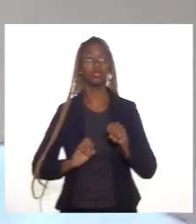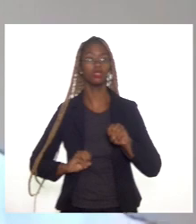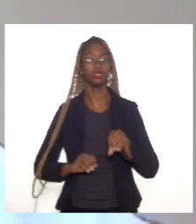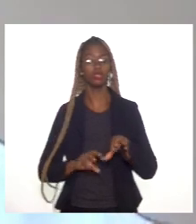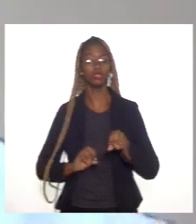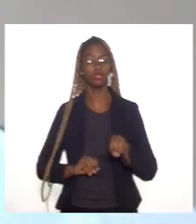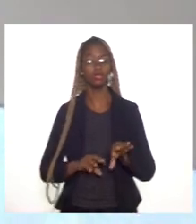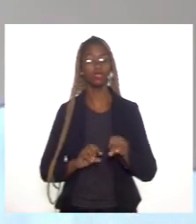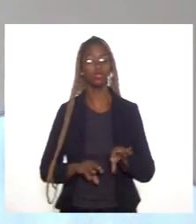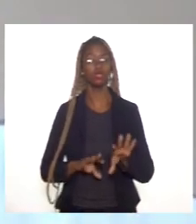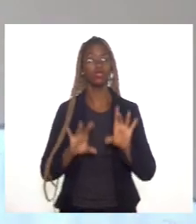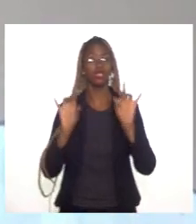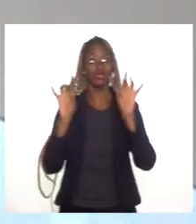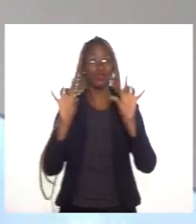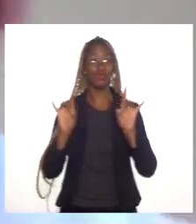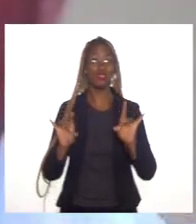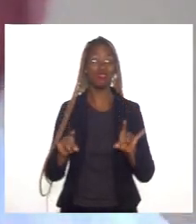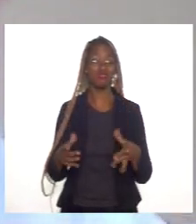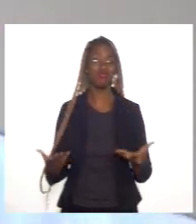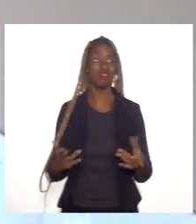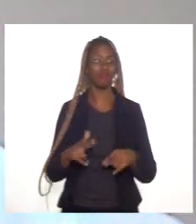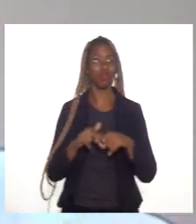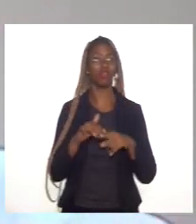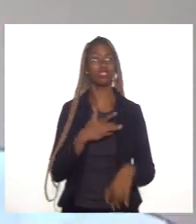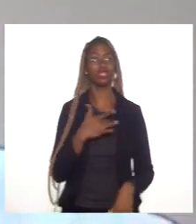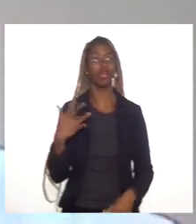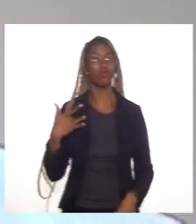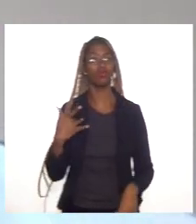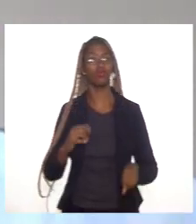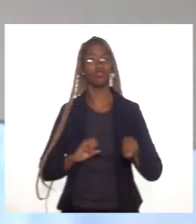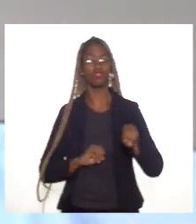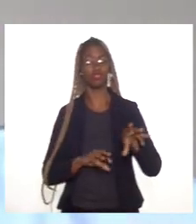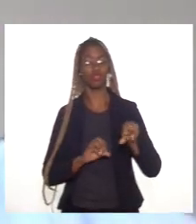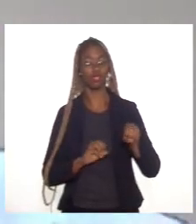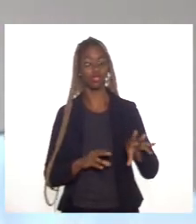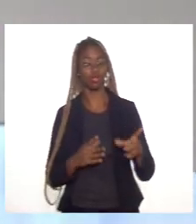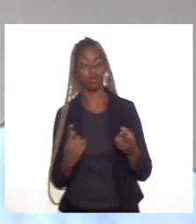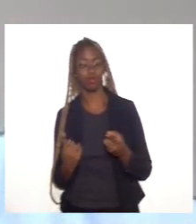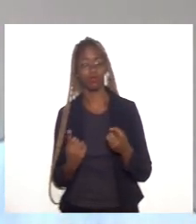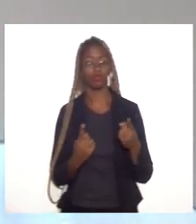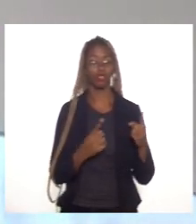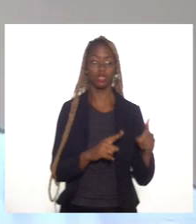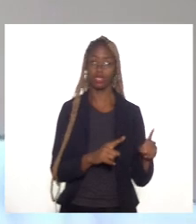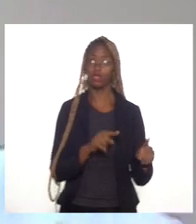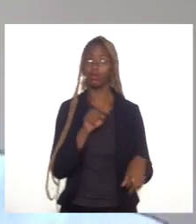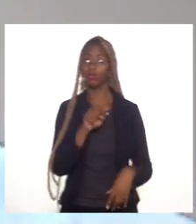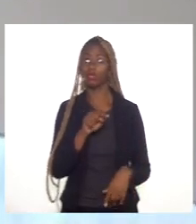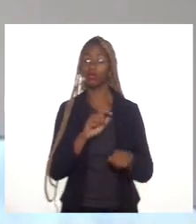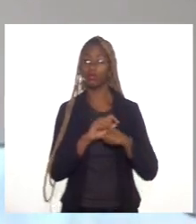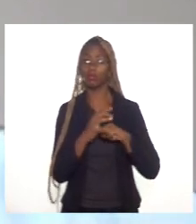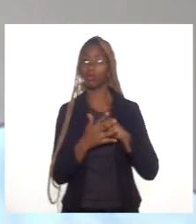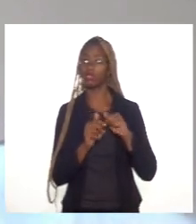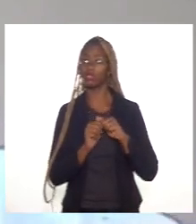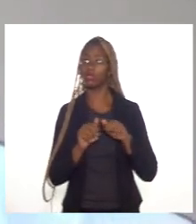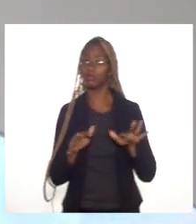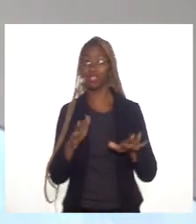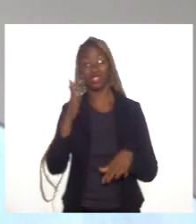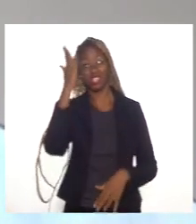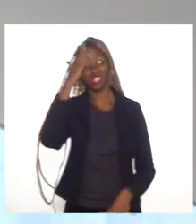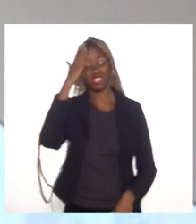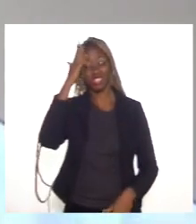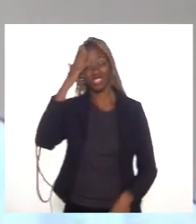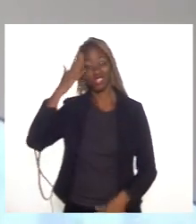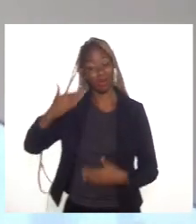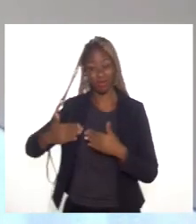eixos específicos, até porque, tanto na saúde e na educação, o enfrentamento às consequências da pandemia vão durar ainda